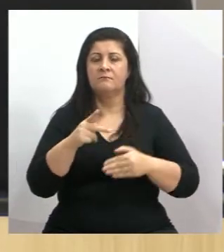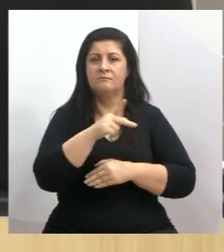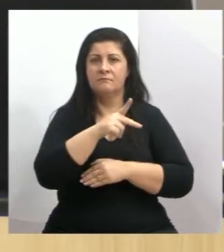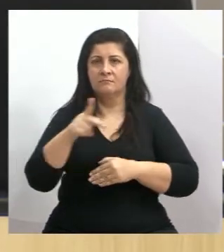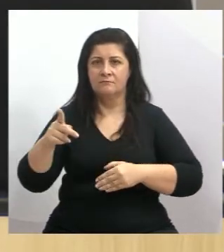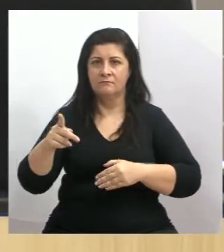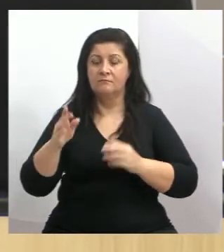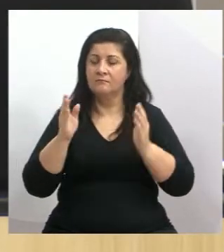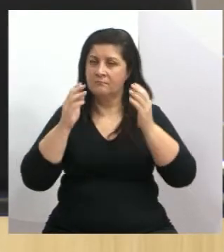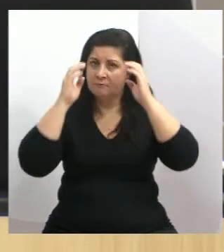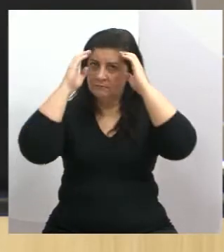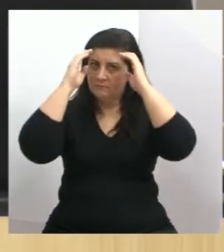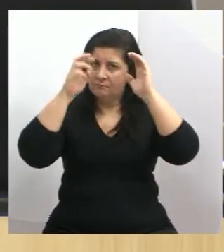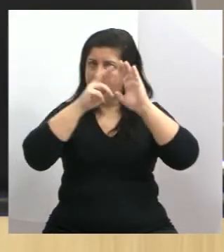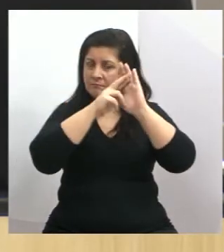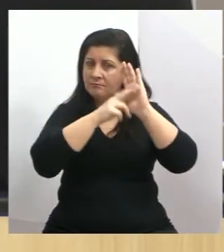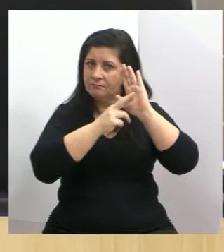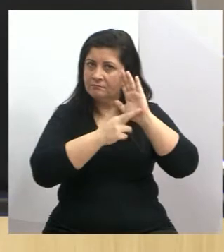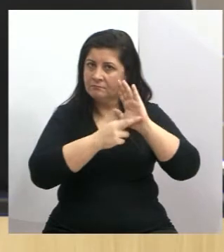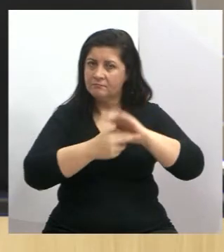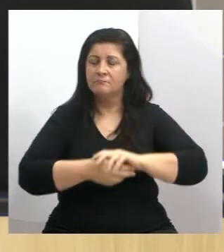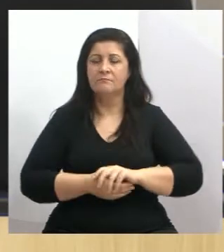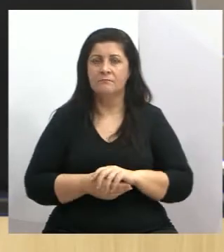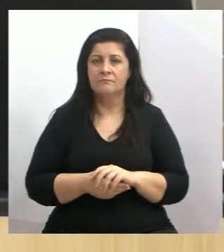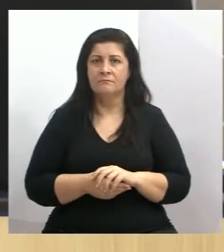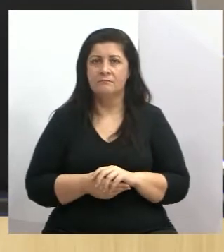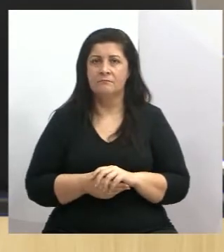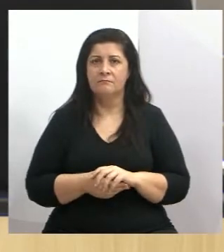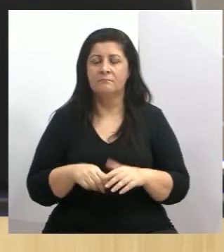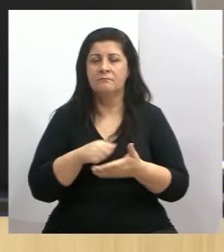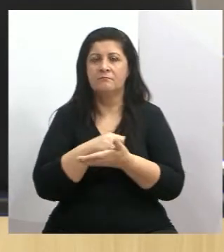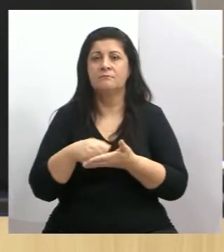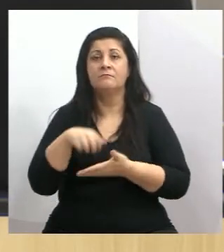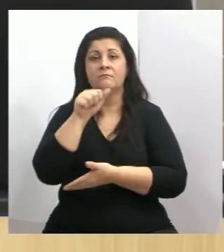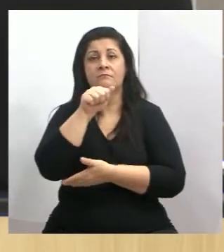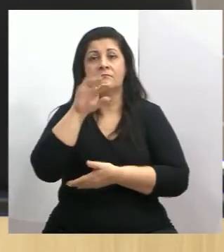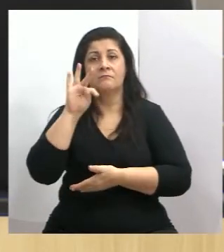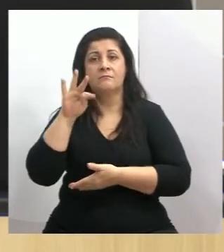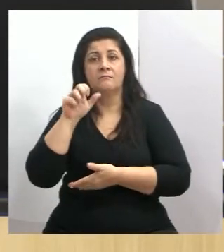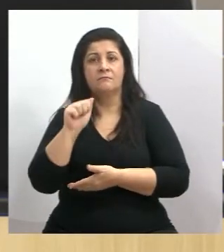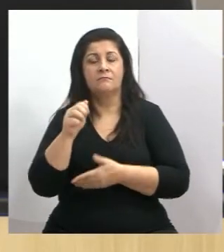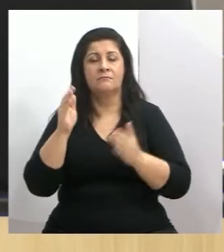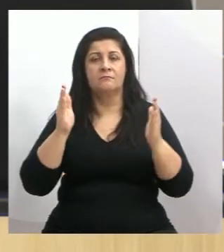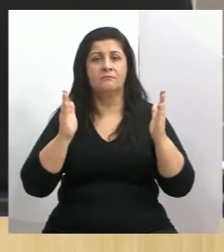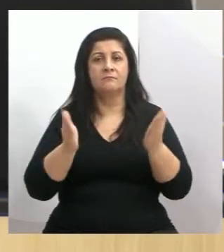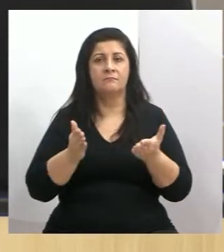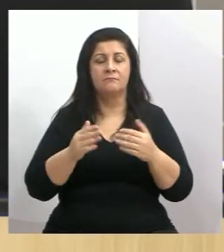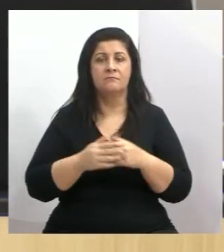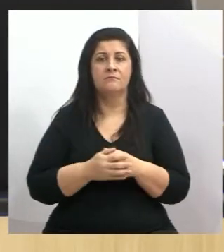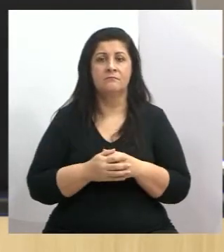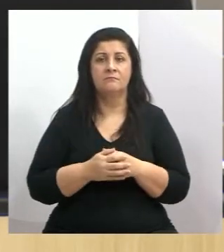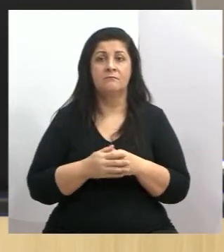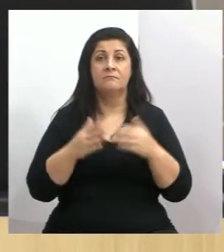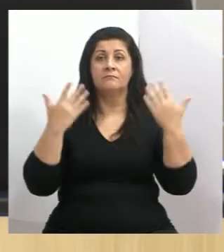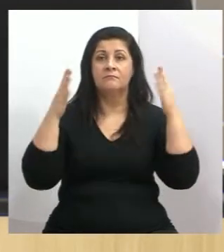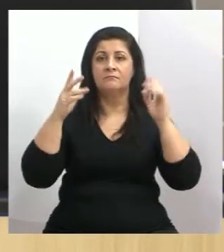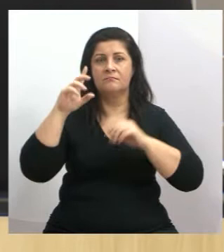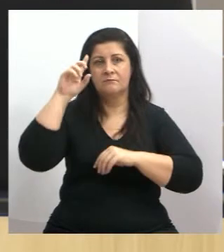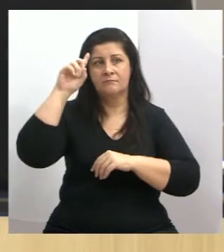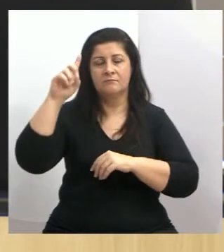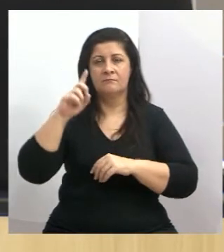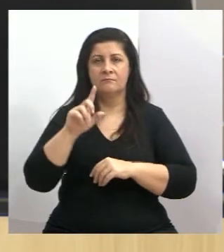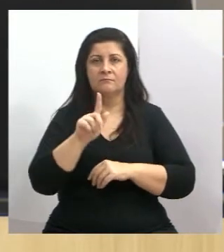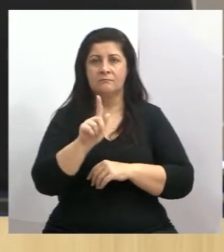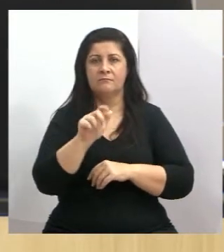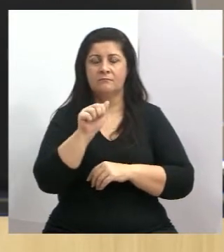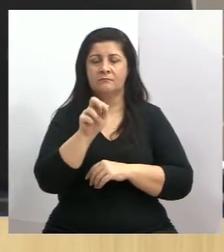Compridas mulheres regimentais seja constatada na ata dos trabalhos da sessão o registro Moção congratulatória pelo dia do GARI